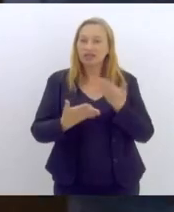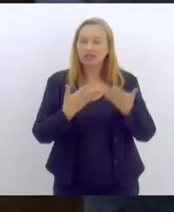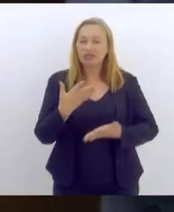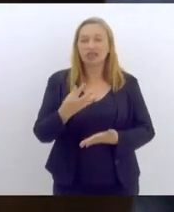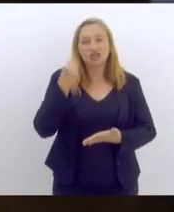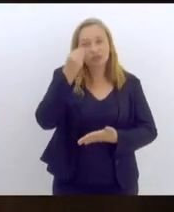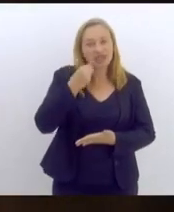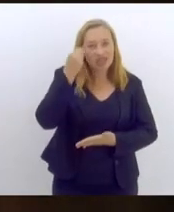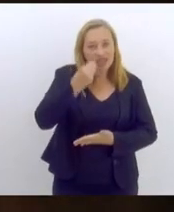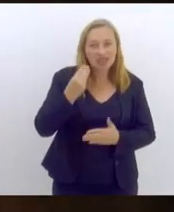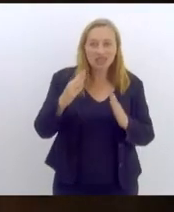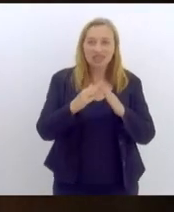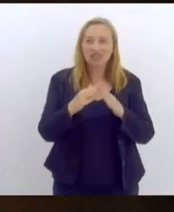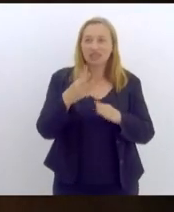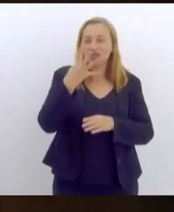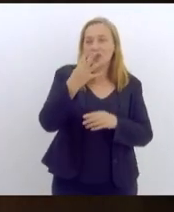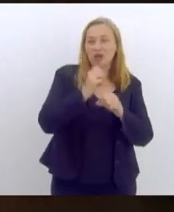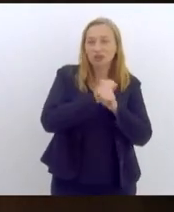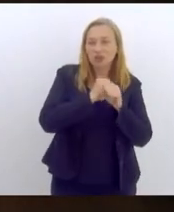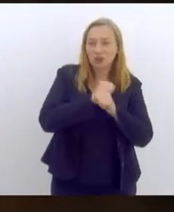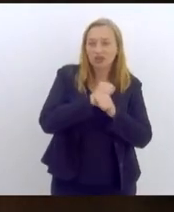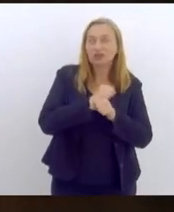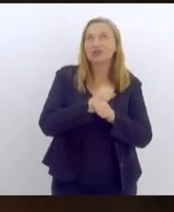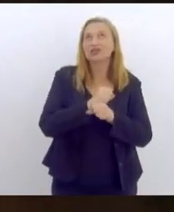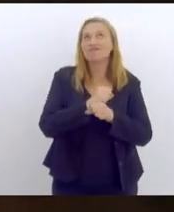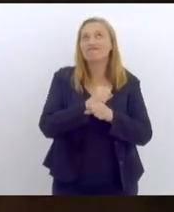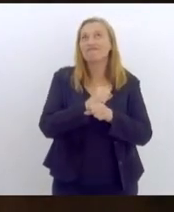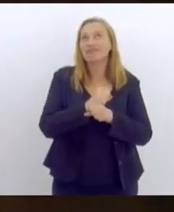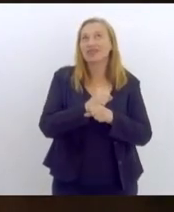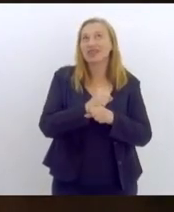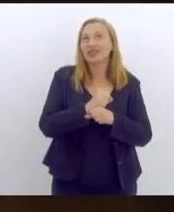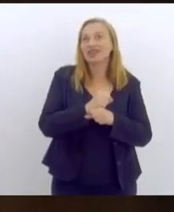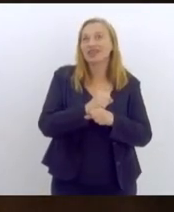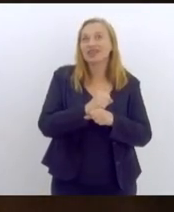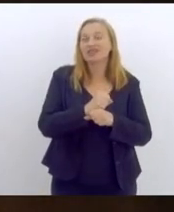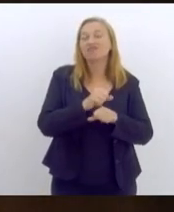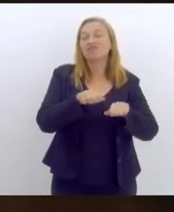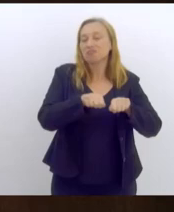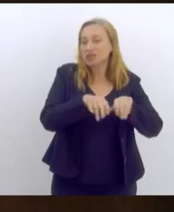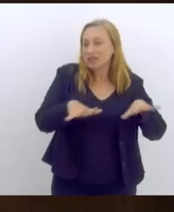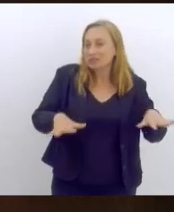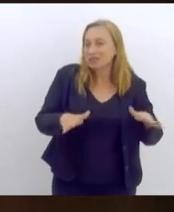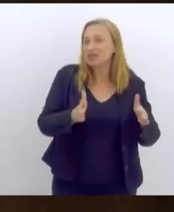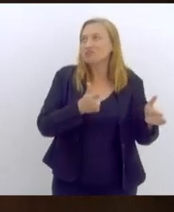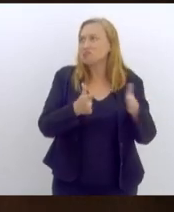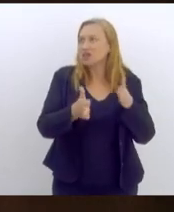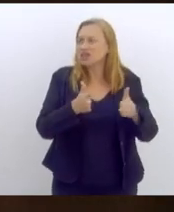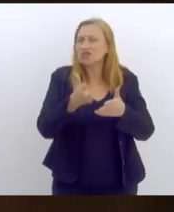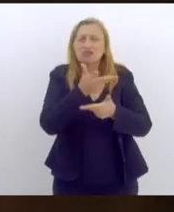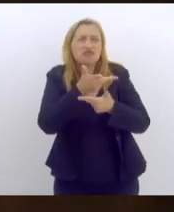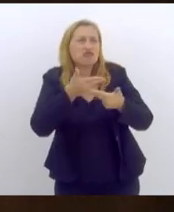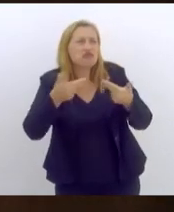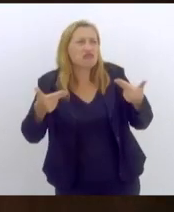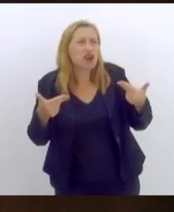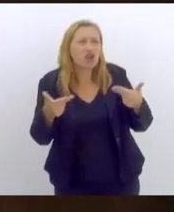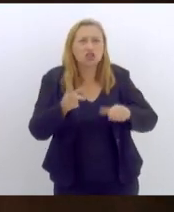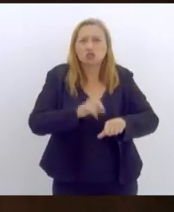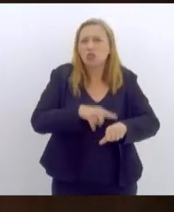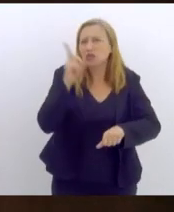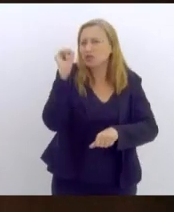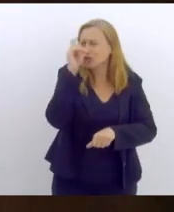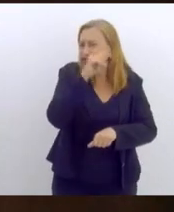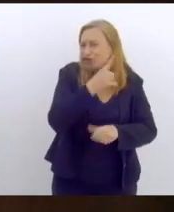aqui nessa casa durante 4 anos, né? Passamos pela pandemia, passamos por tanta